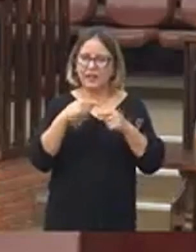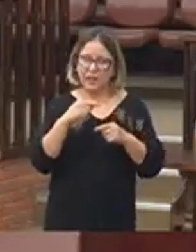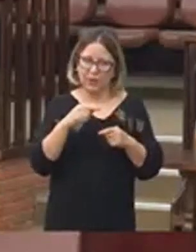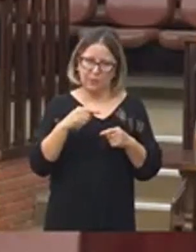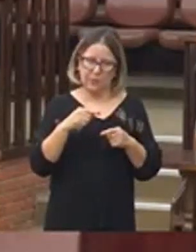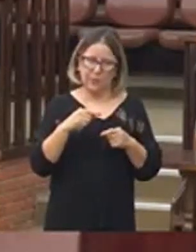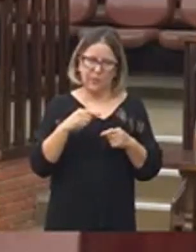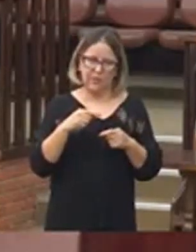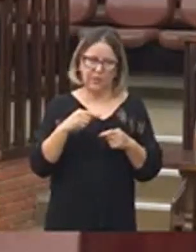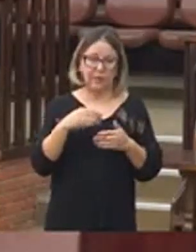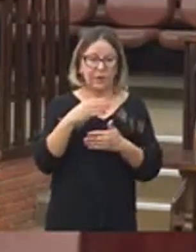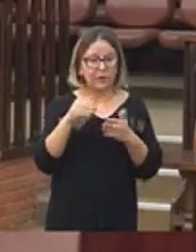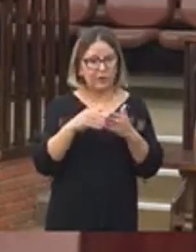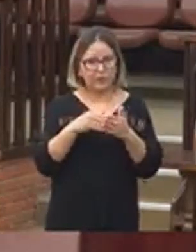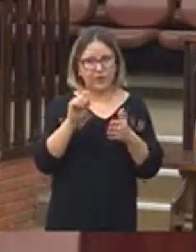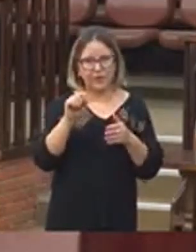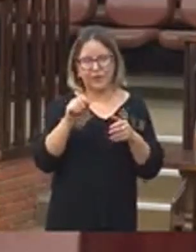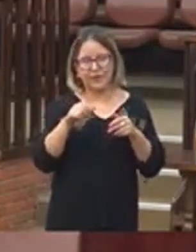o coração livre.